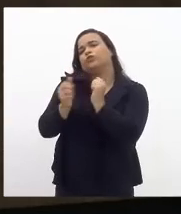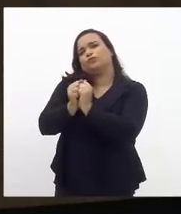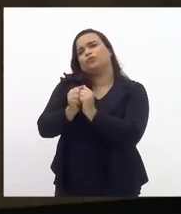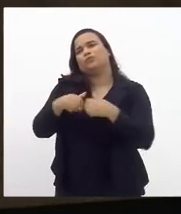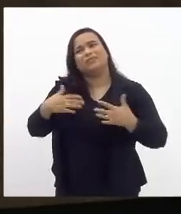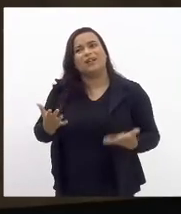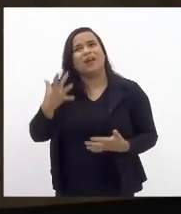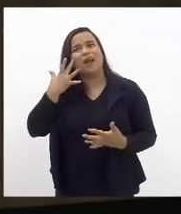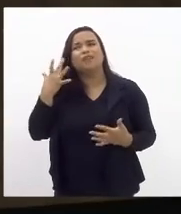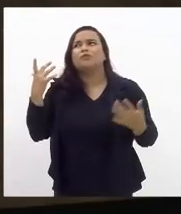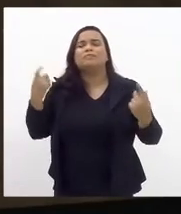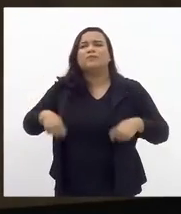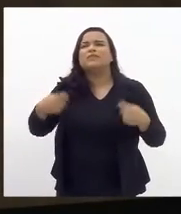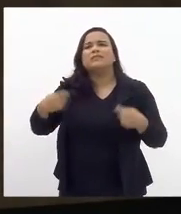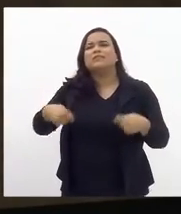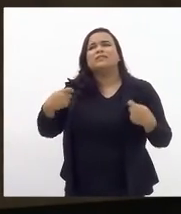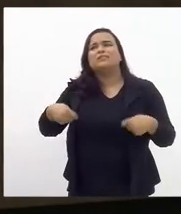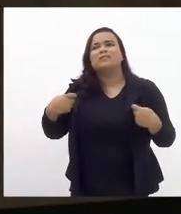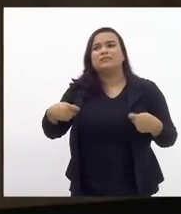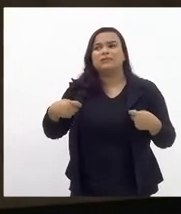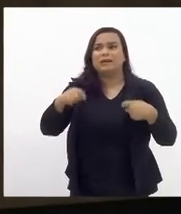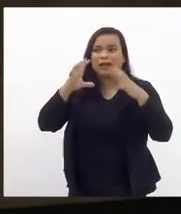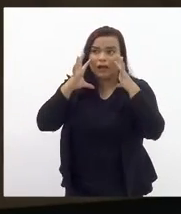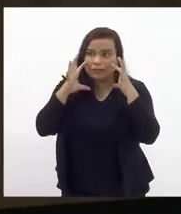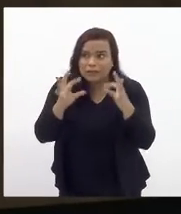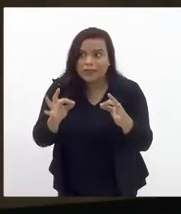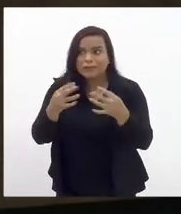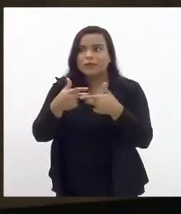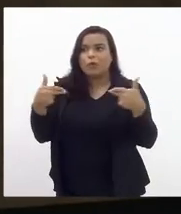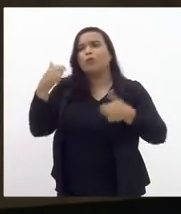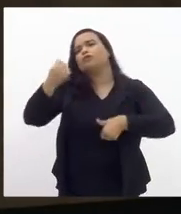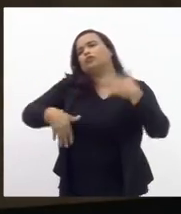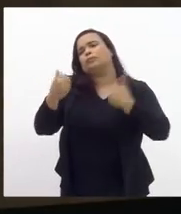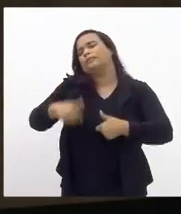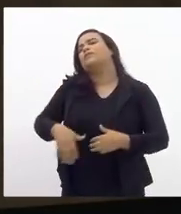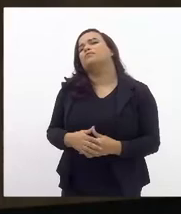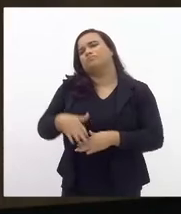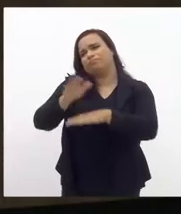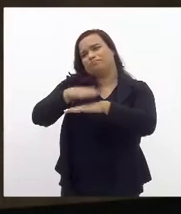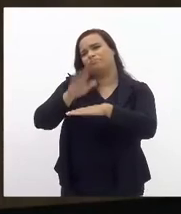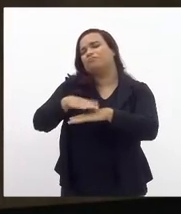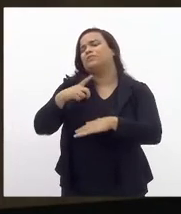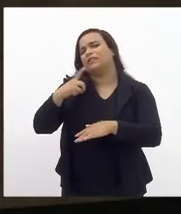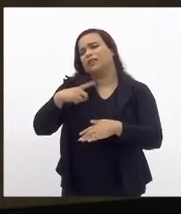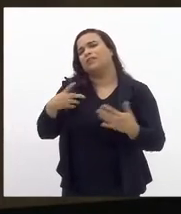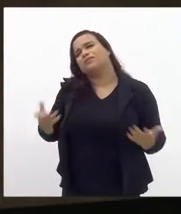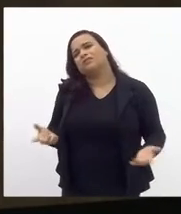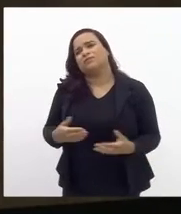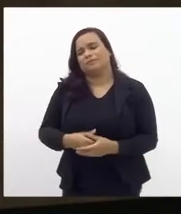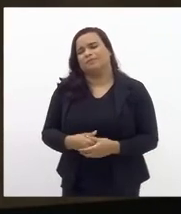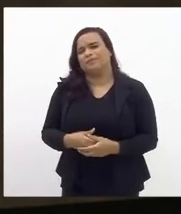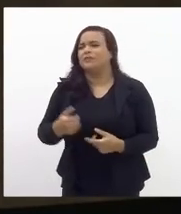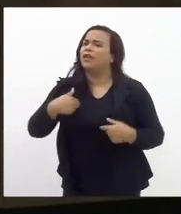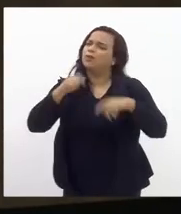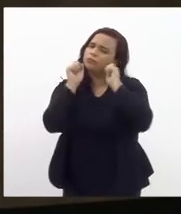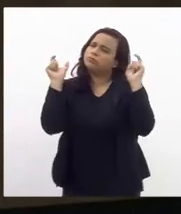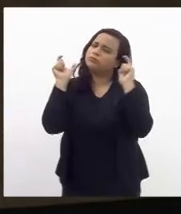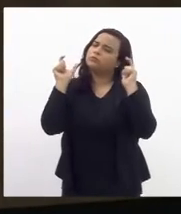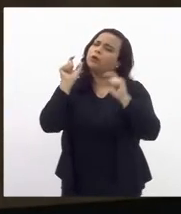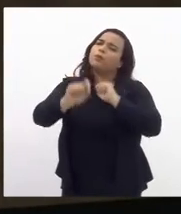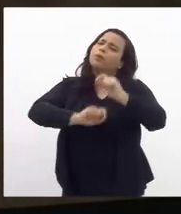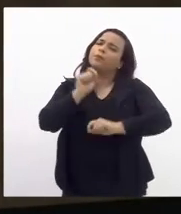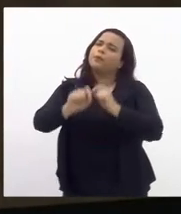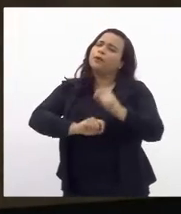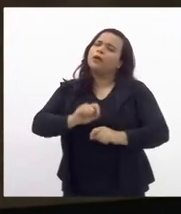preciso chamar as coisas pelos nomes que as coisas têm. O que me chama a atenção é que